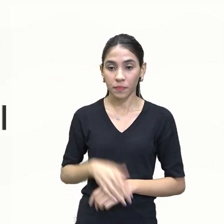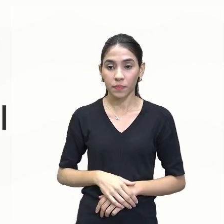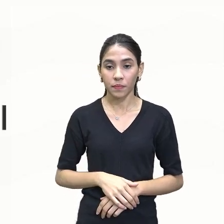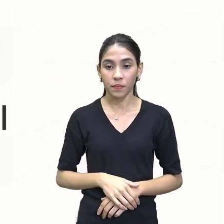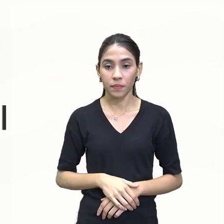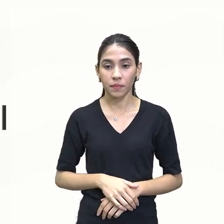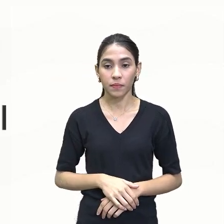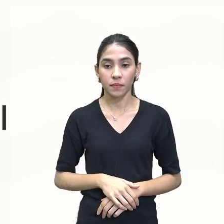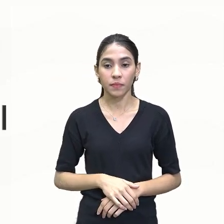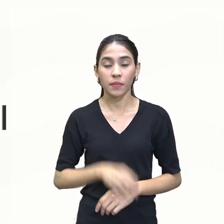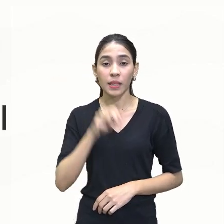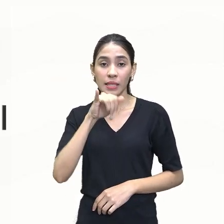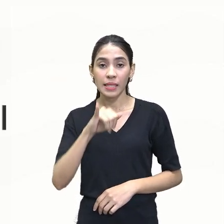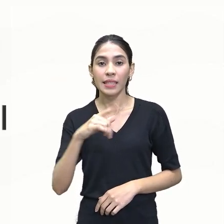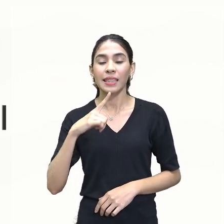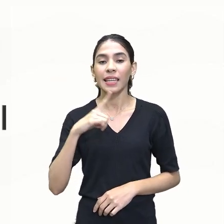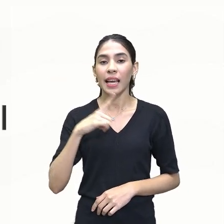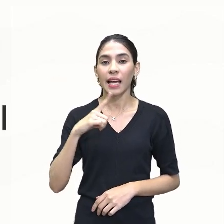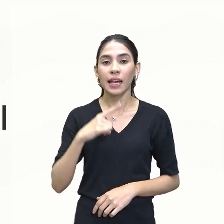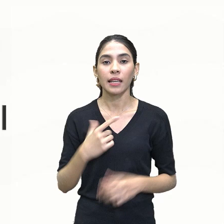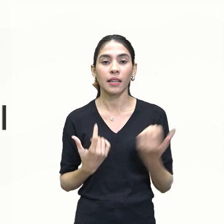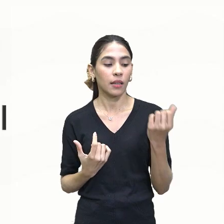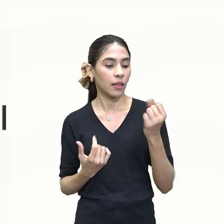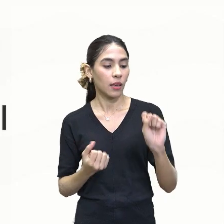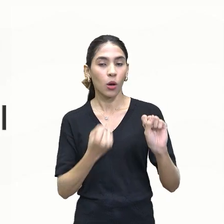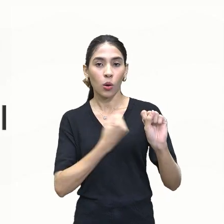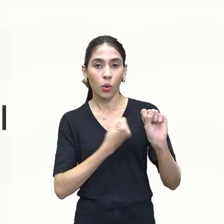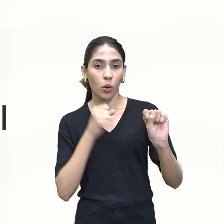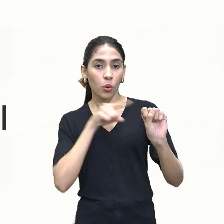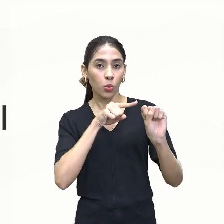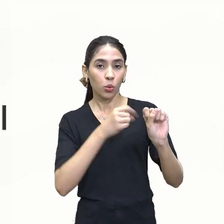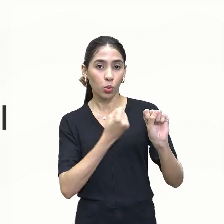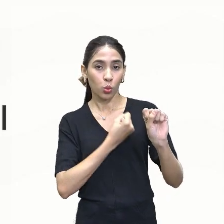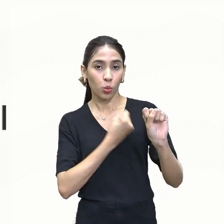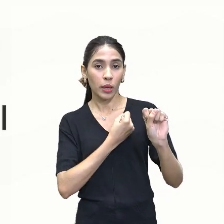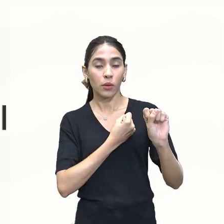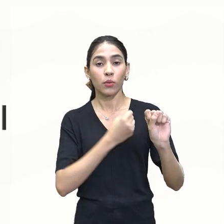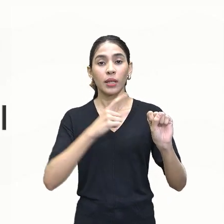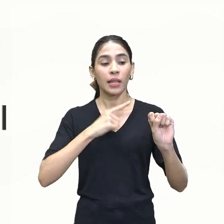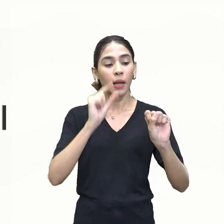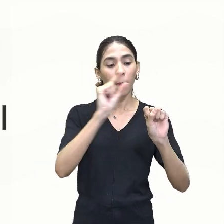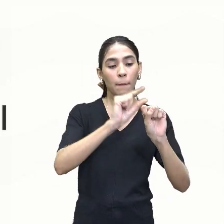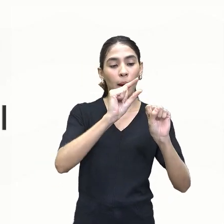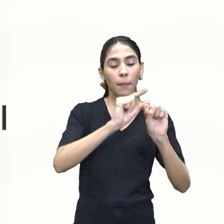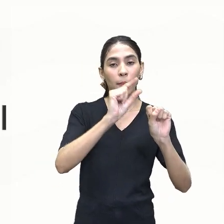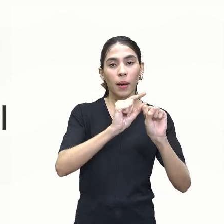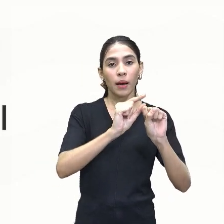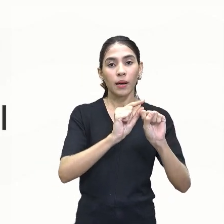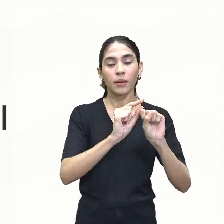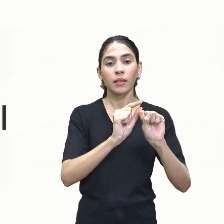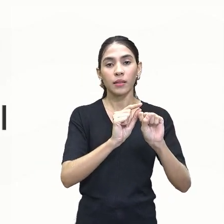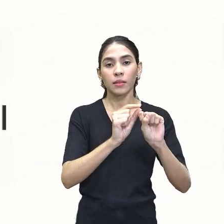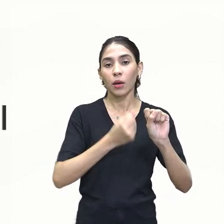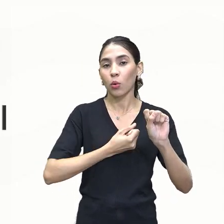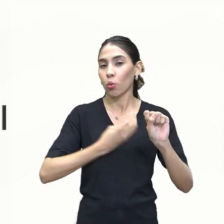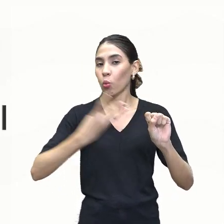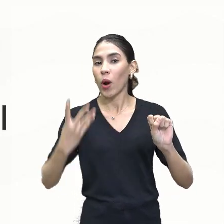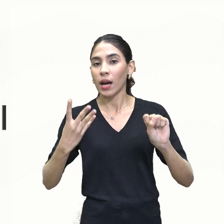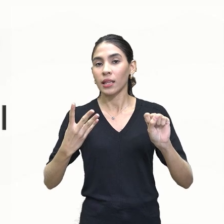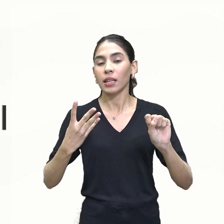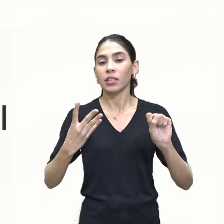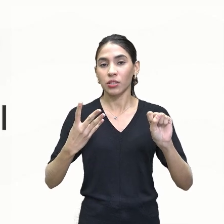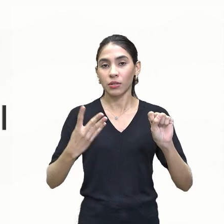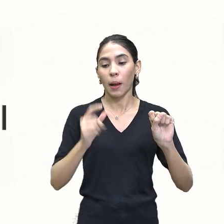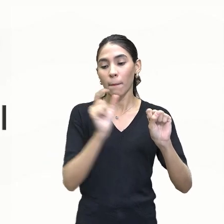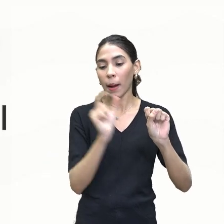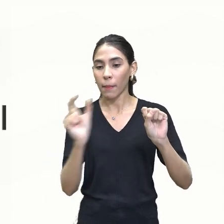número elevado a um expoente, isso significa que é esse número vezes ele mesmo, quantas vezes estiver indicado aqui no